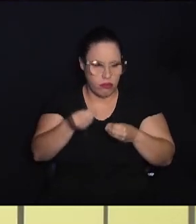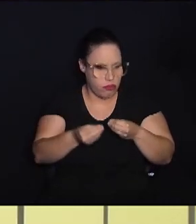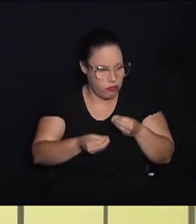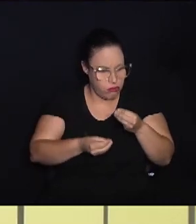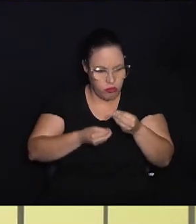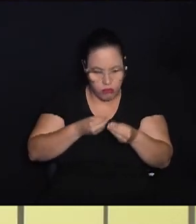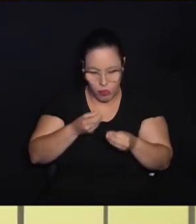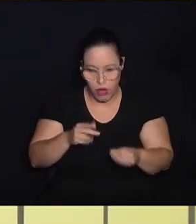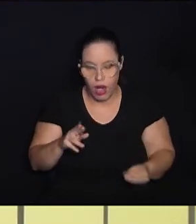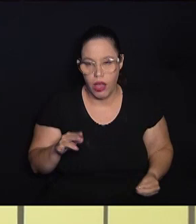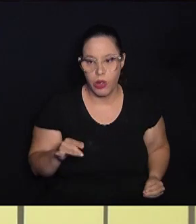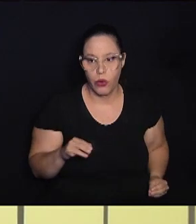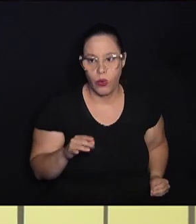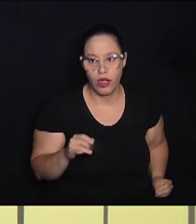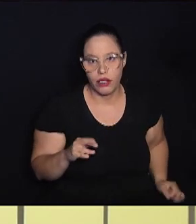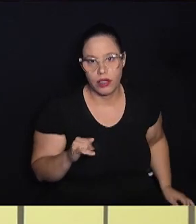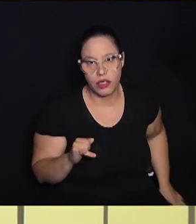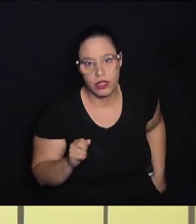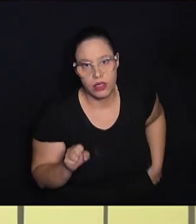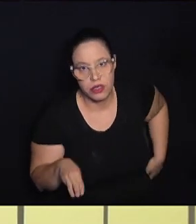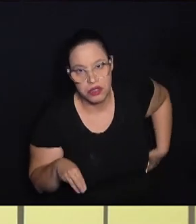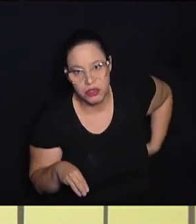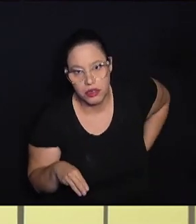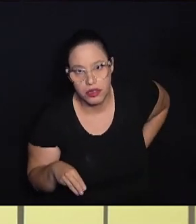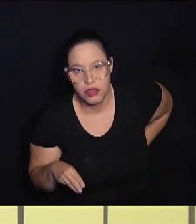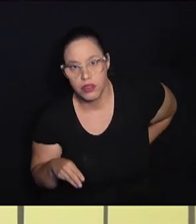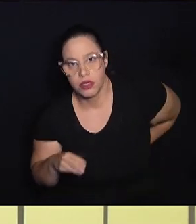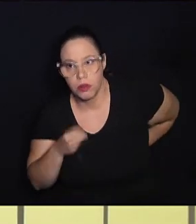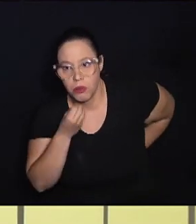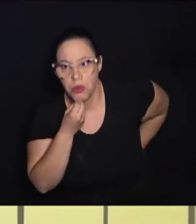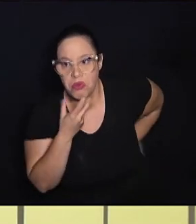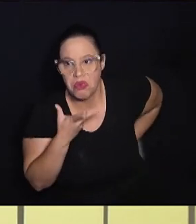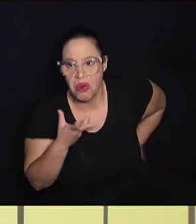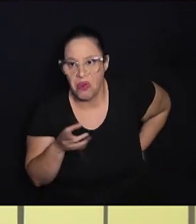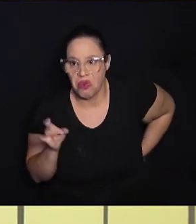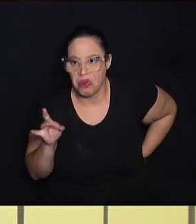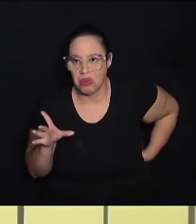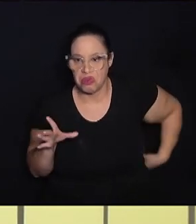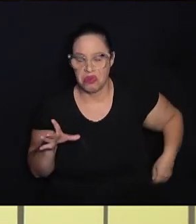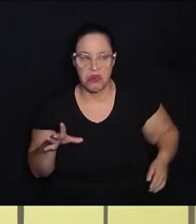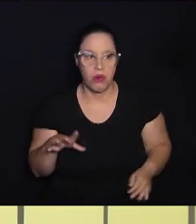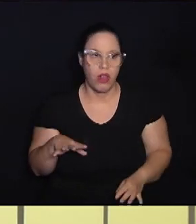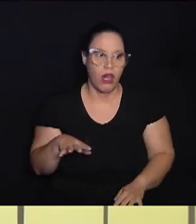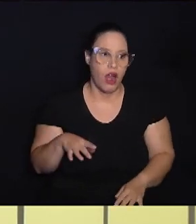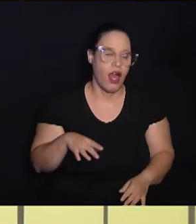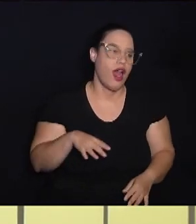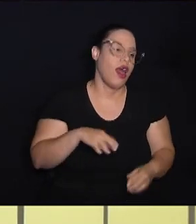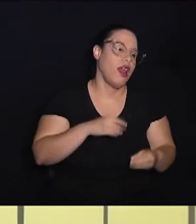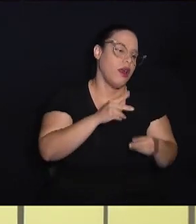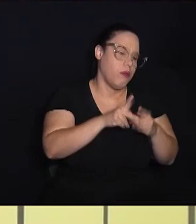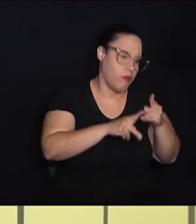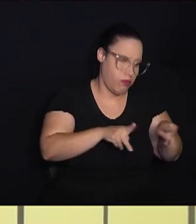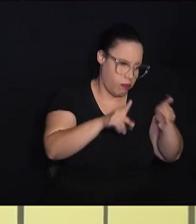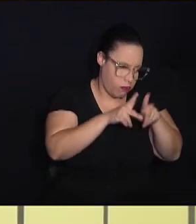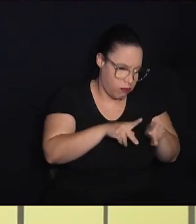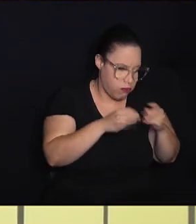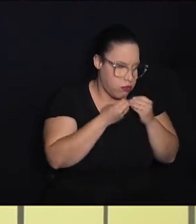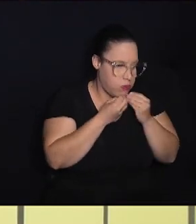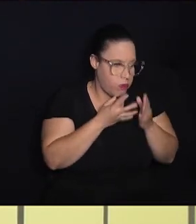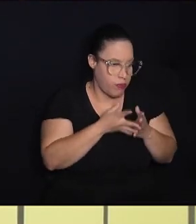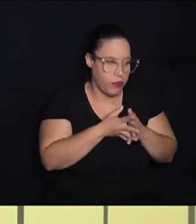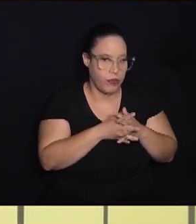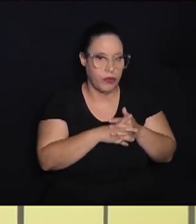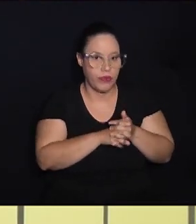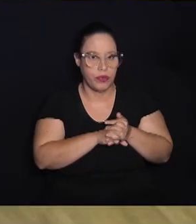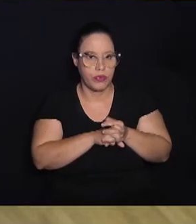antigamente não seria erudita o suficiente hum né Ela é intuitiva Popular né eu não falei mais cedo daqui a pouco até a